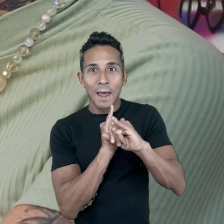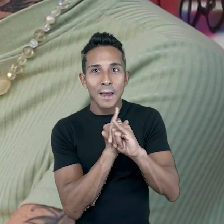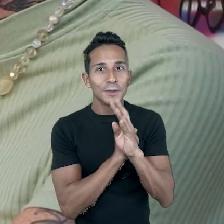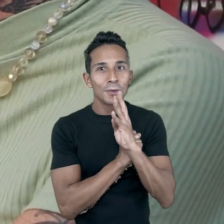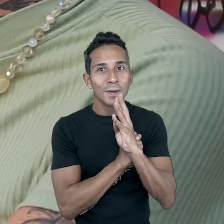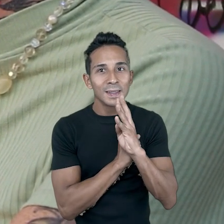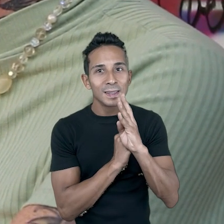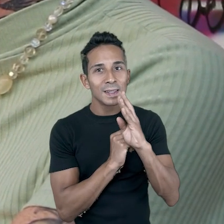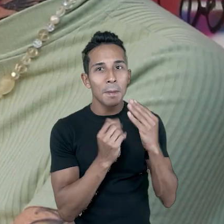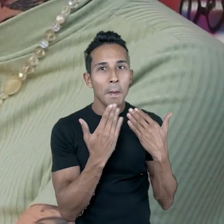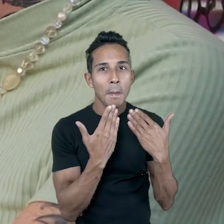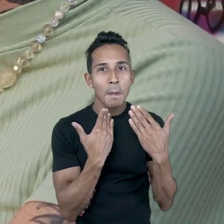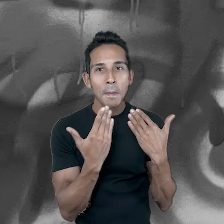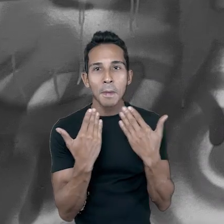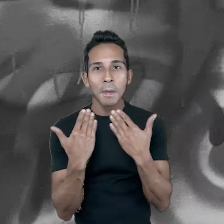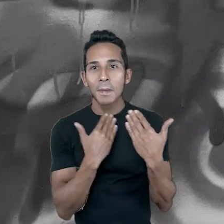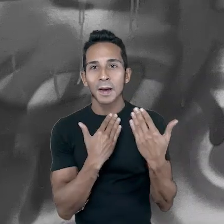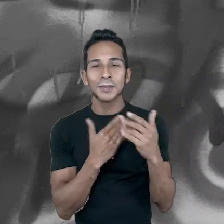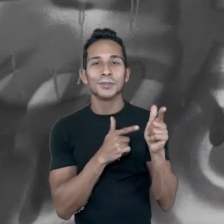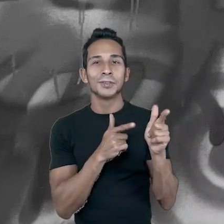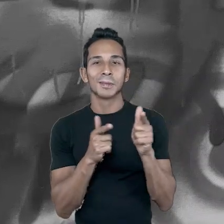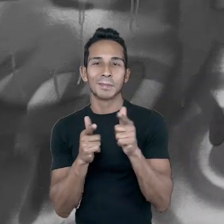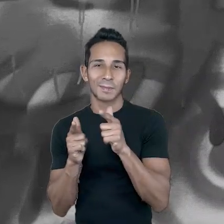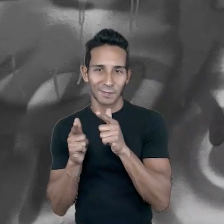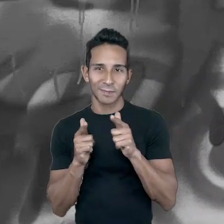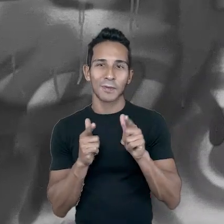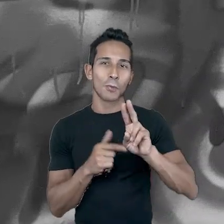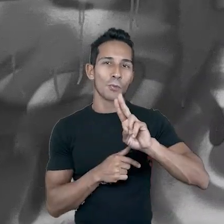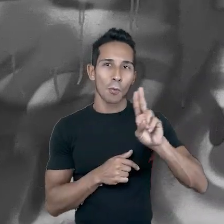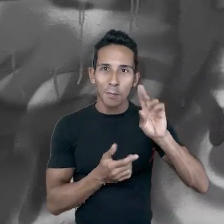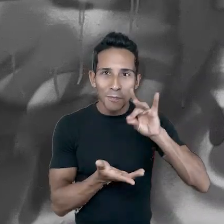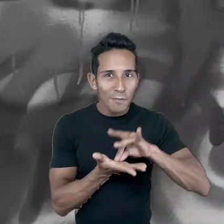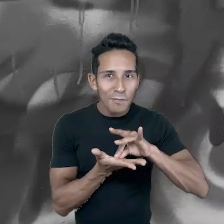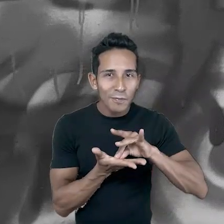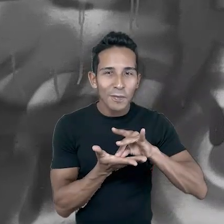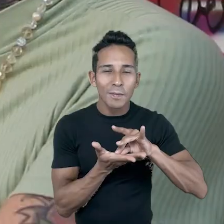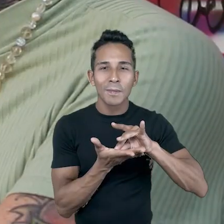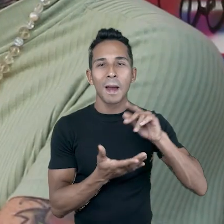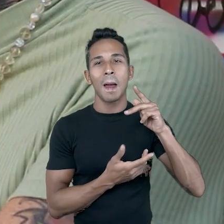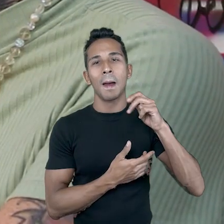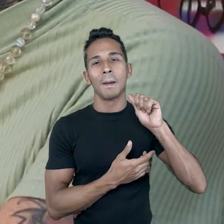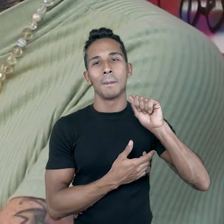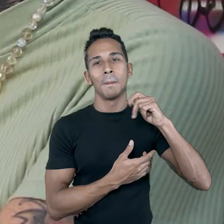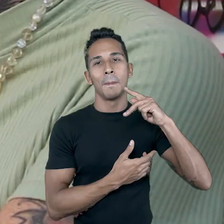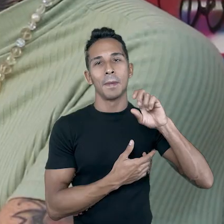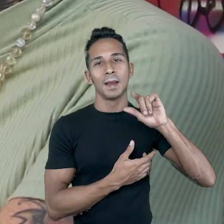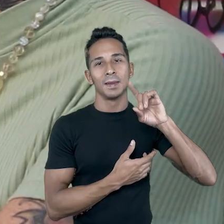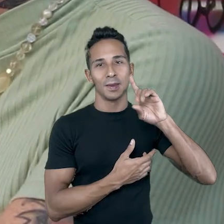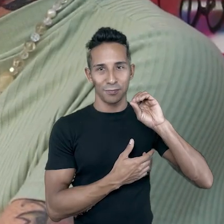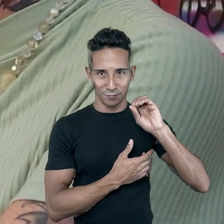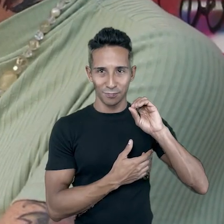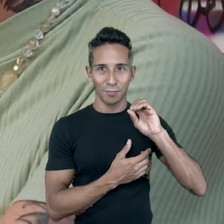as pessoas que conheciam na internet, nos fóruns, pelo apelido de internet delas, e não pelo nome